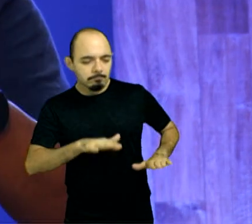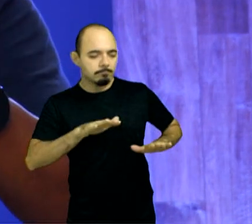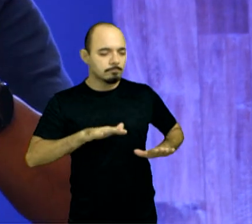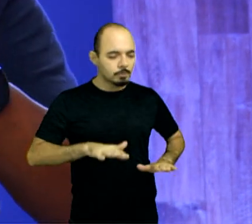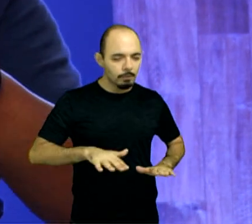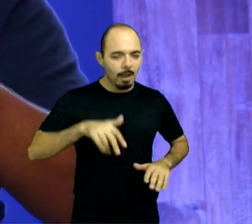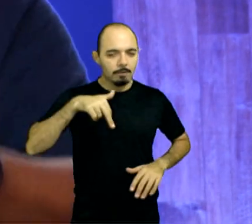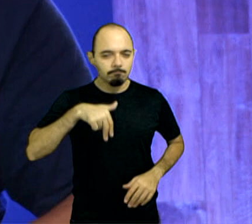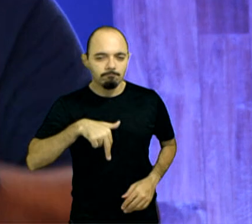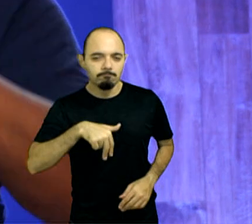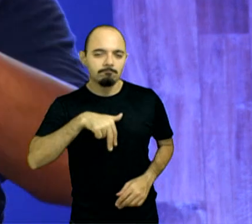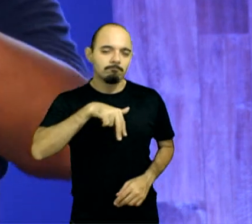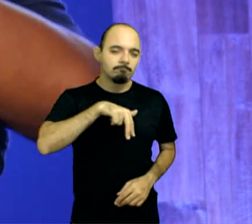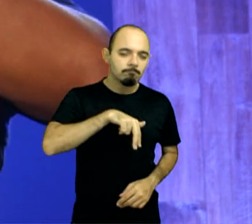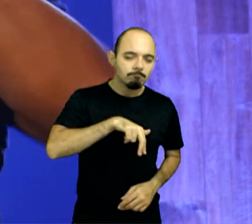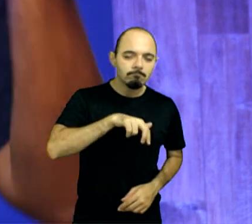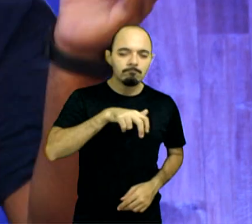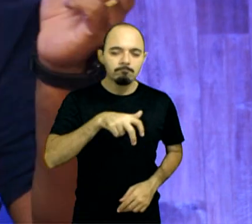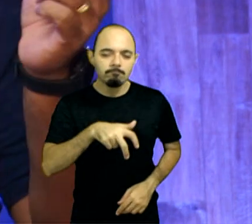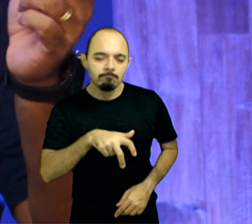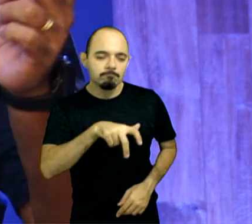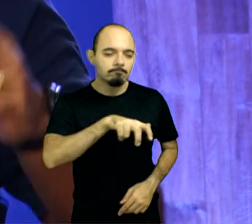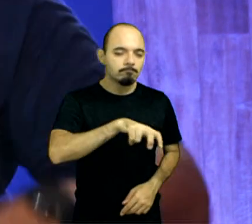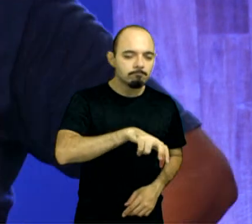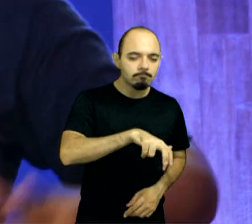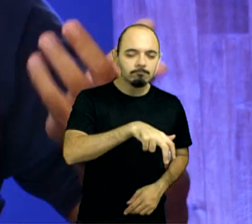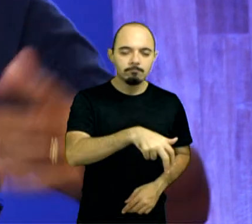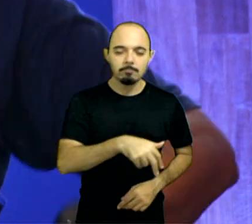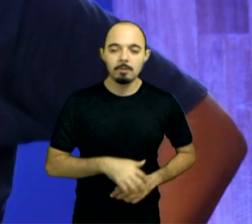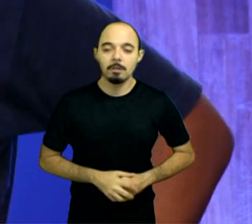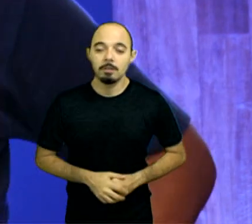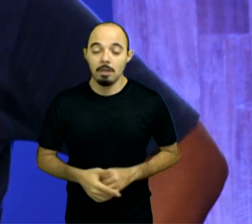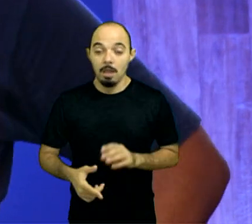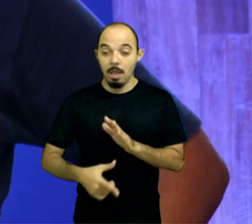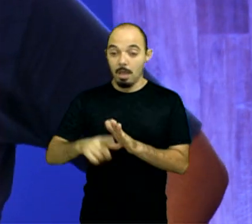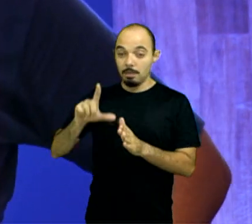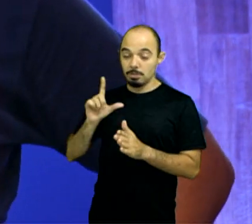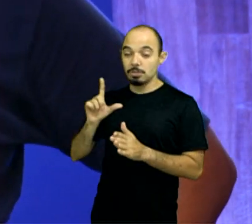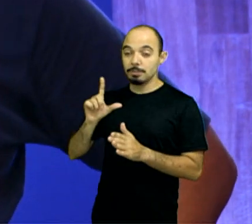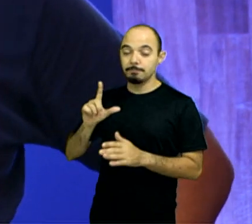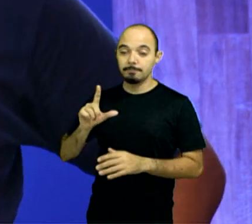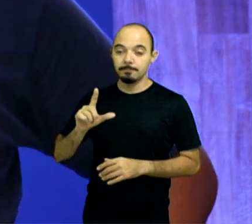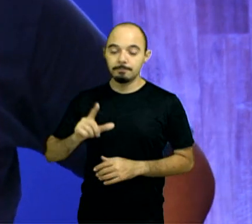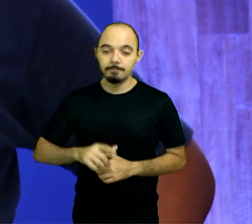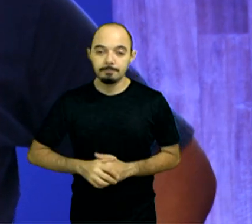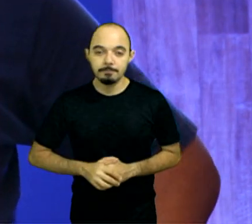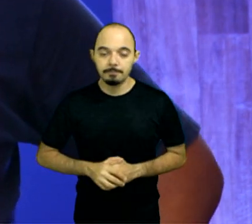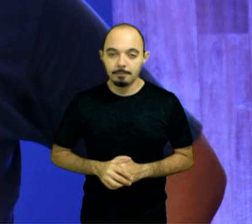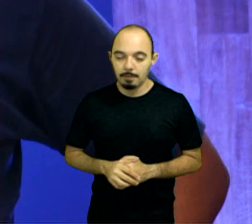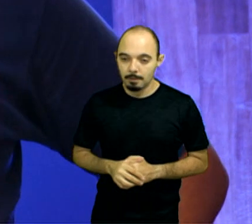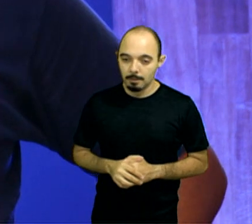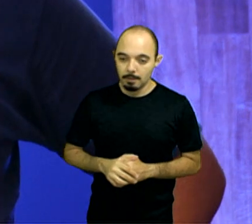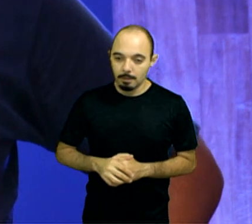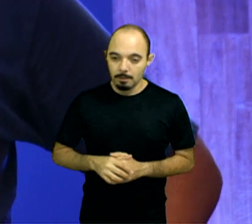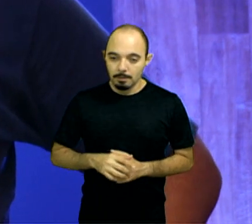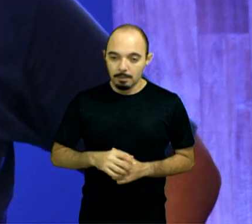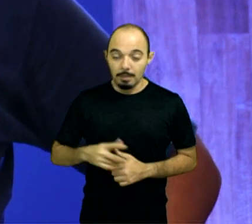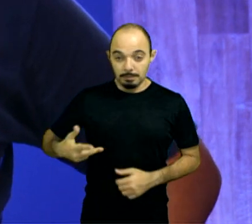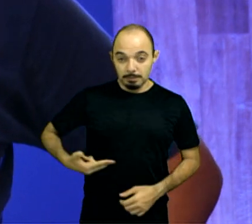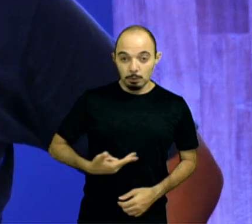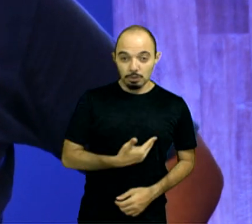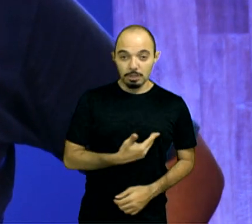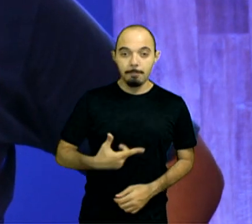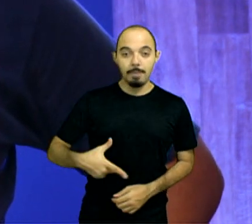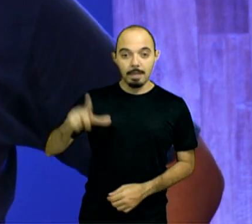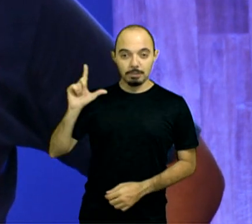agora a segunda parte que eu queria falar foi o antes da cirurgia, né? Antes do diagnóstico final que ele deu e eu fiz a cirurgia.